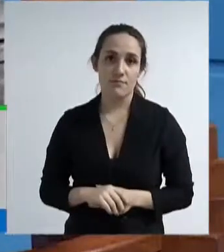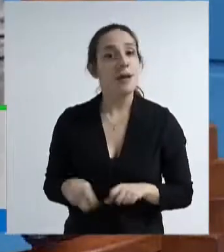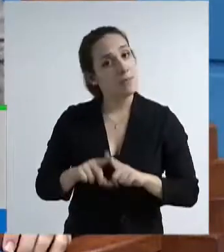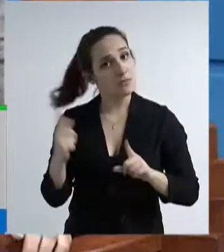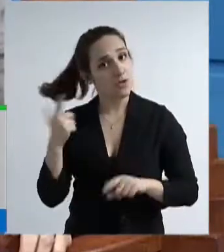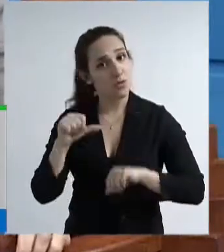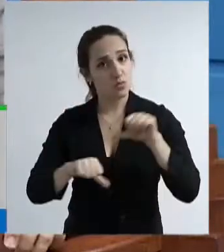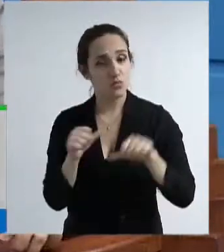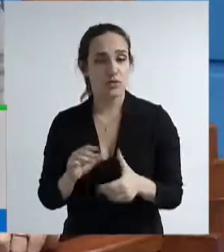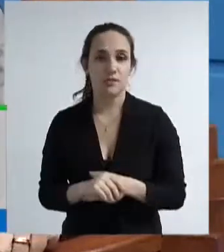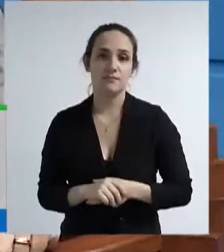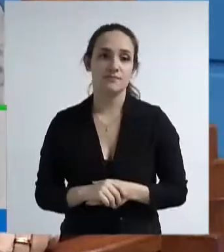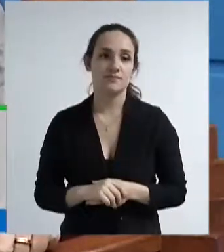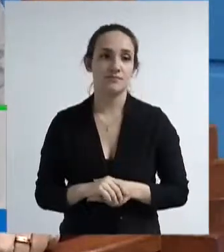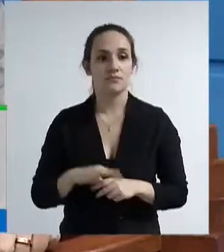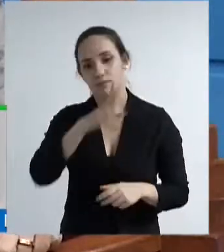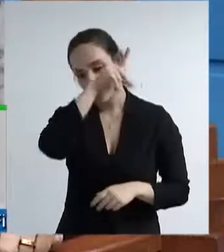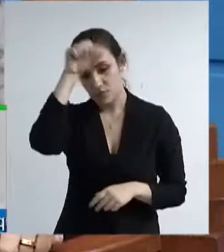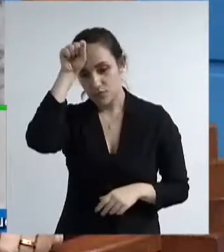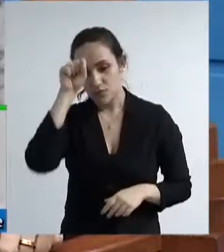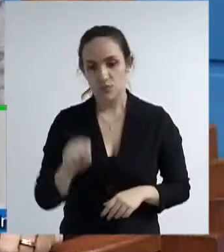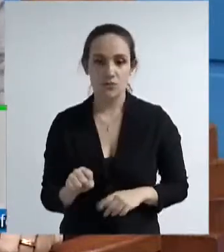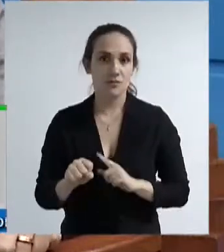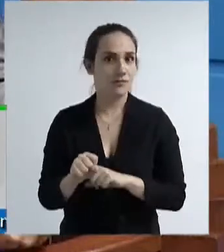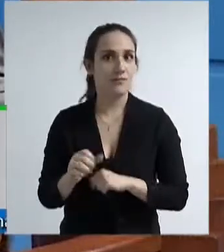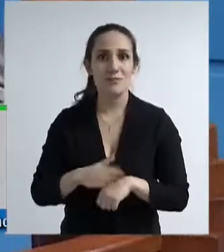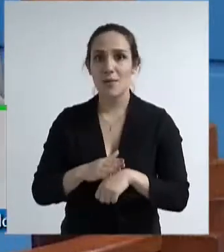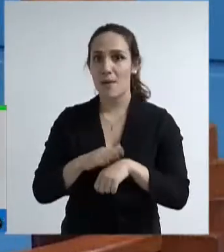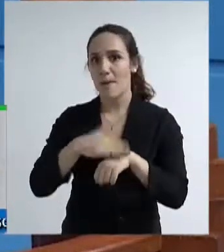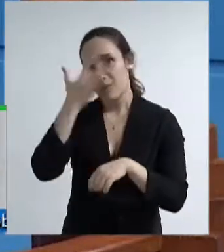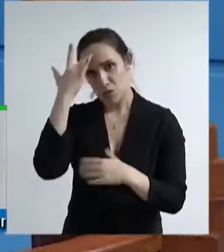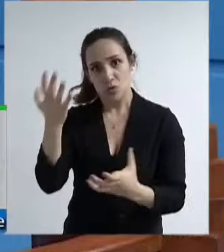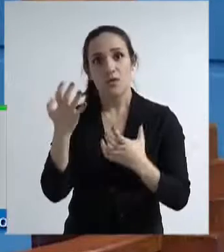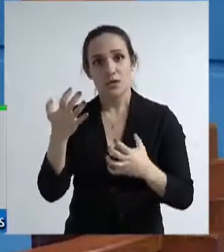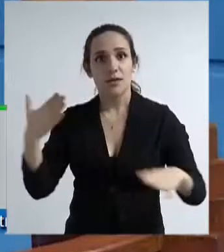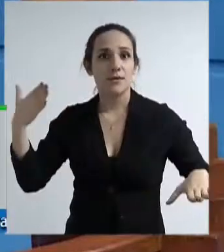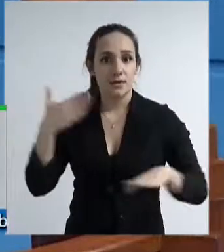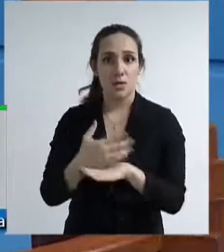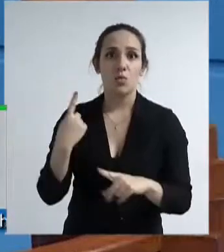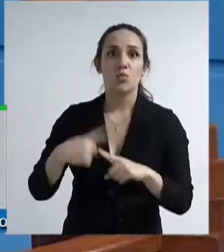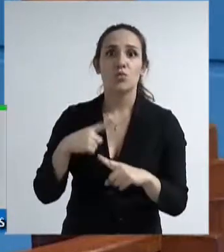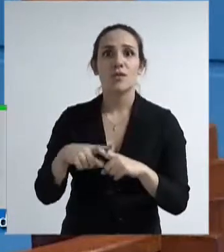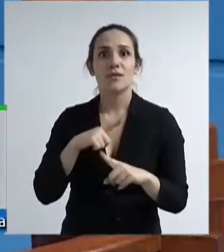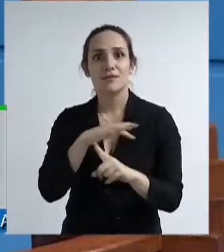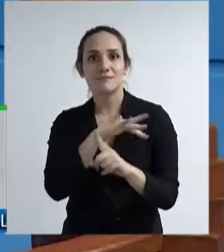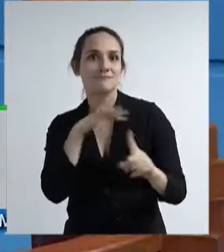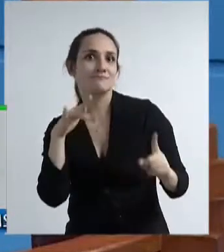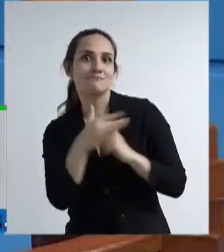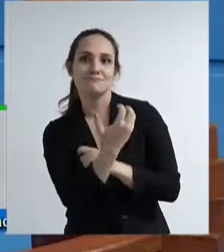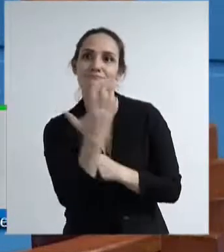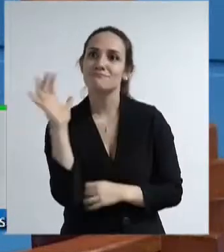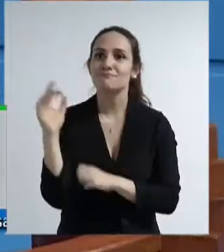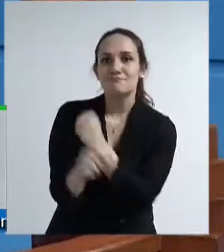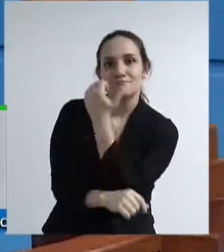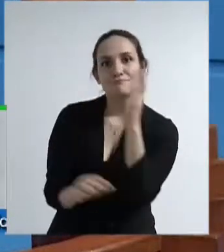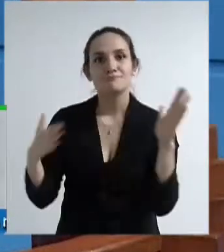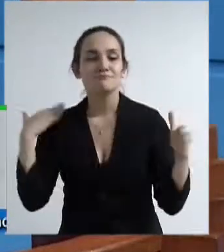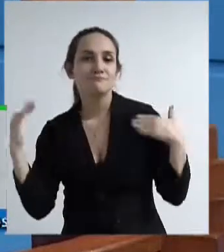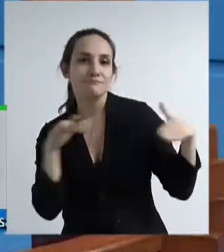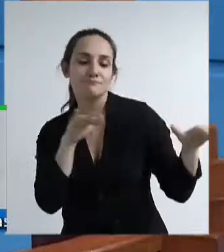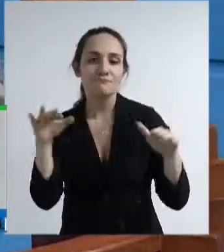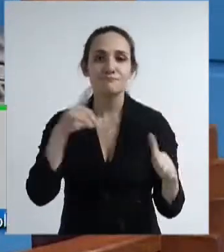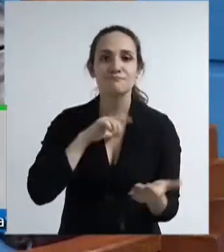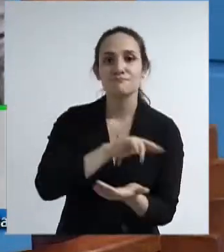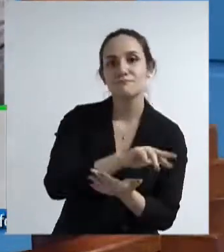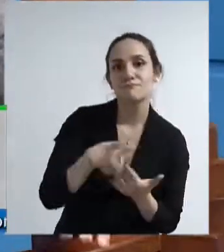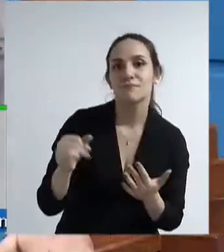hoje um dos destinos brasileiros mais procurados pelo ecoturismo. onde podemos encontrar inúmeras